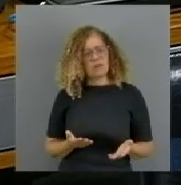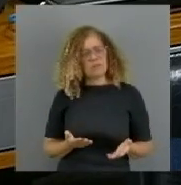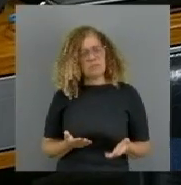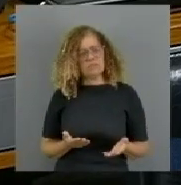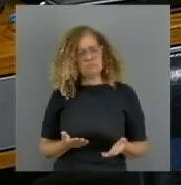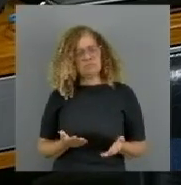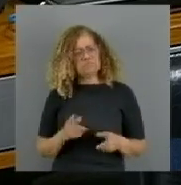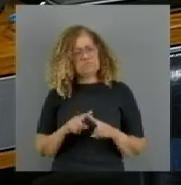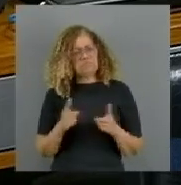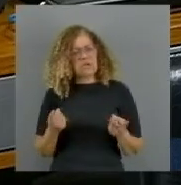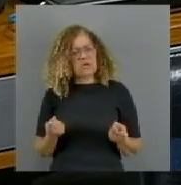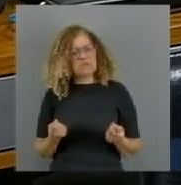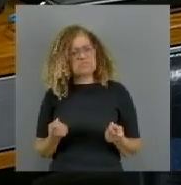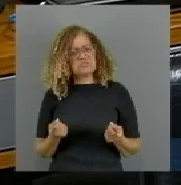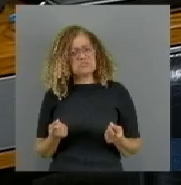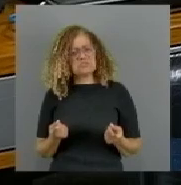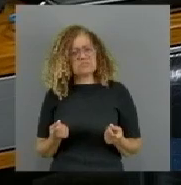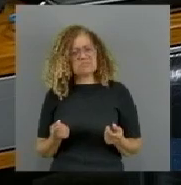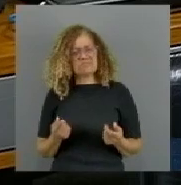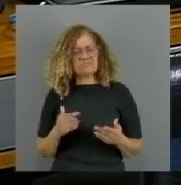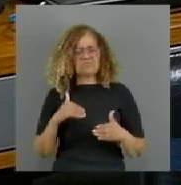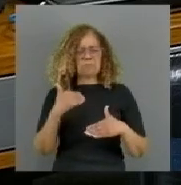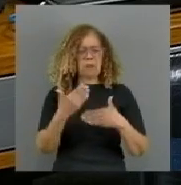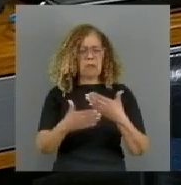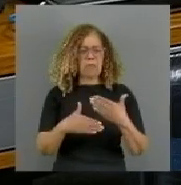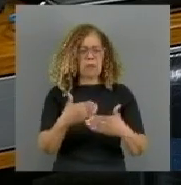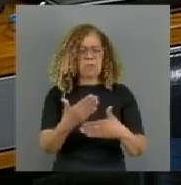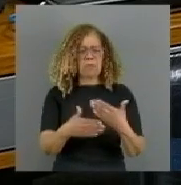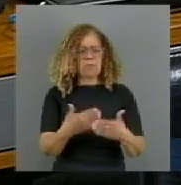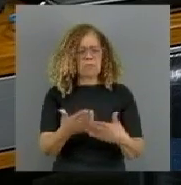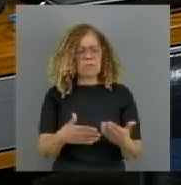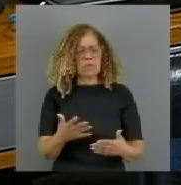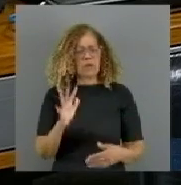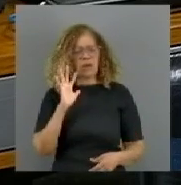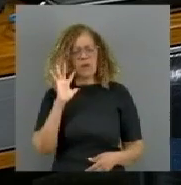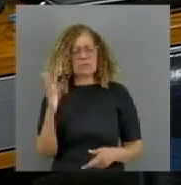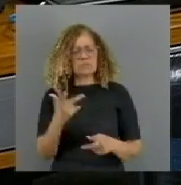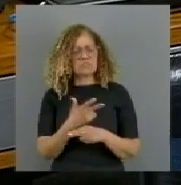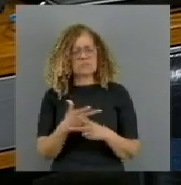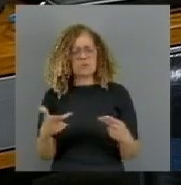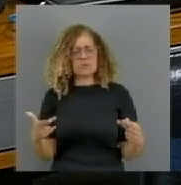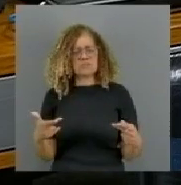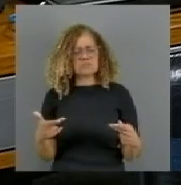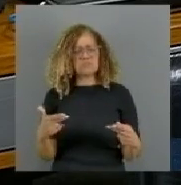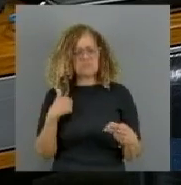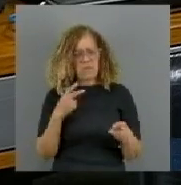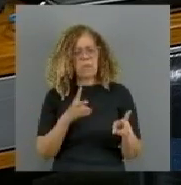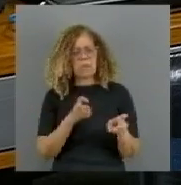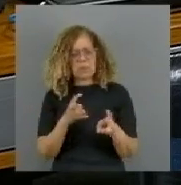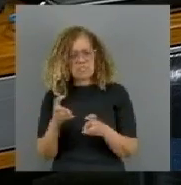mas nada como um dia atrás do outro. E o que eu vejo,